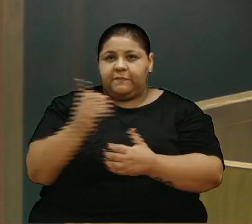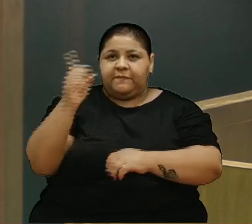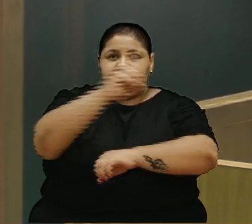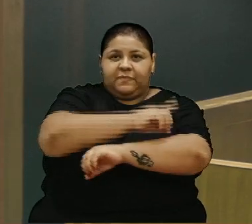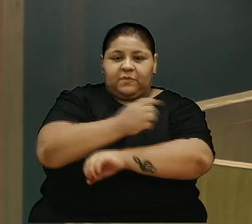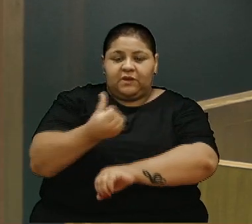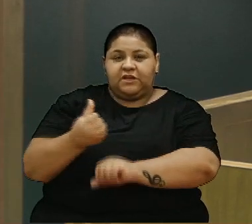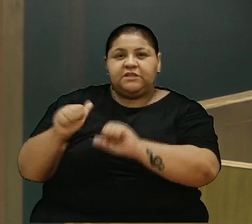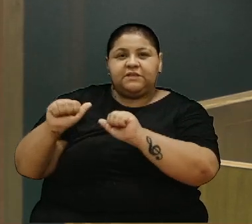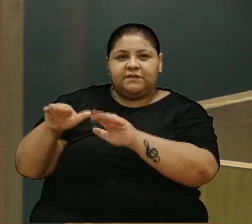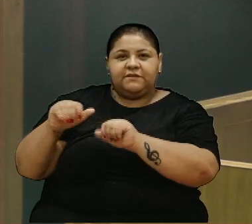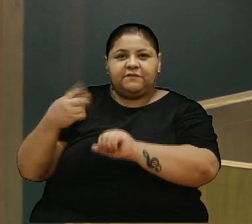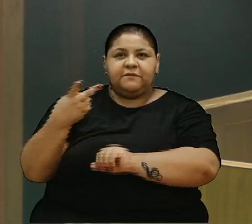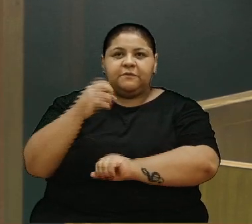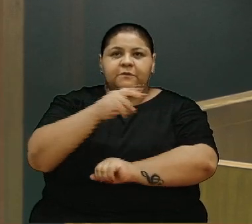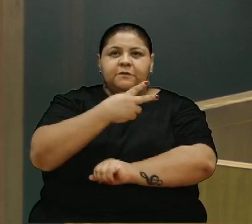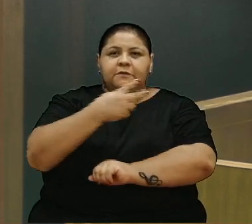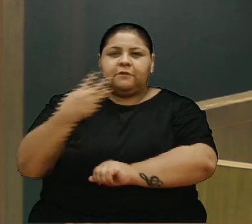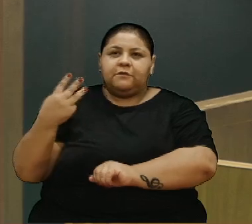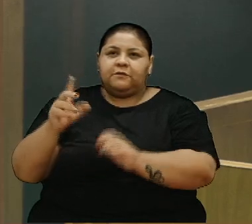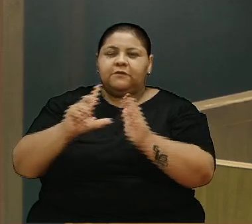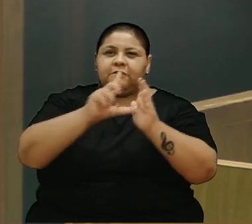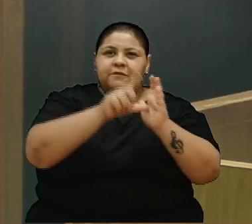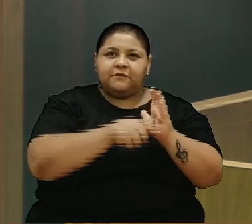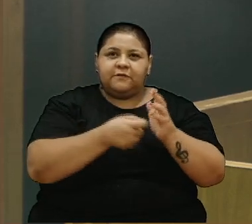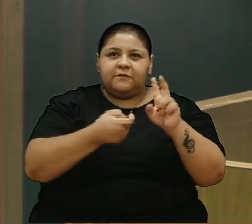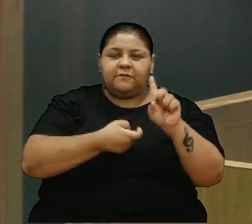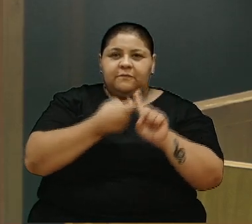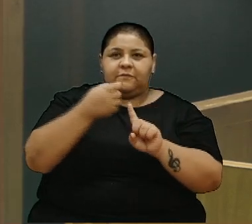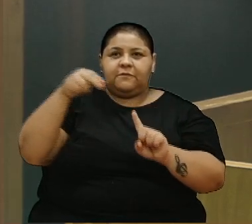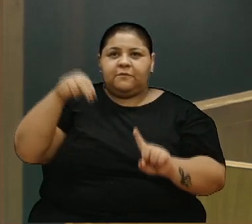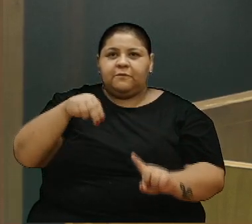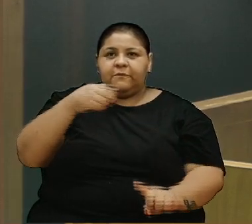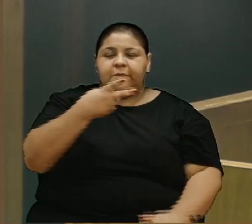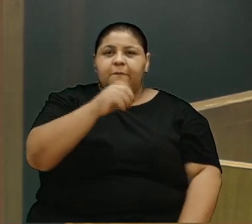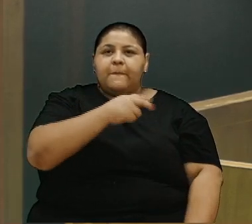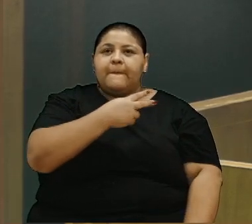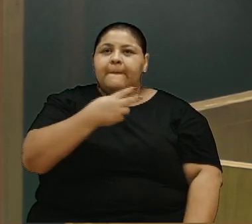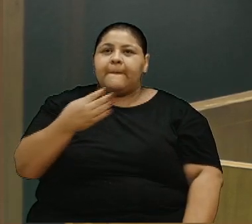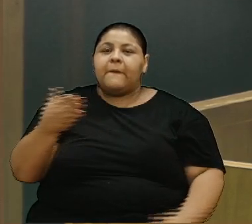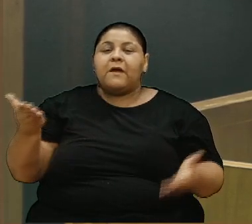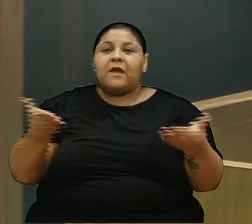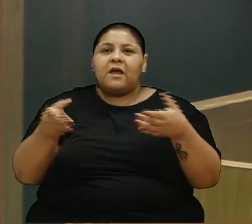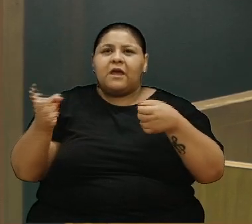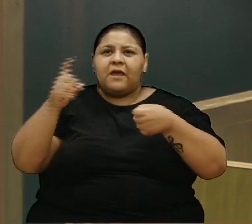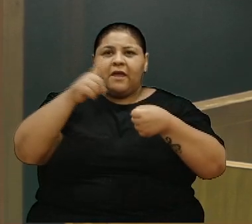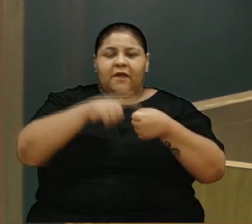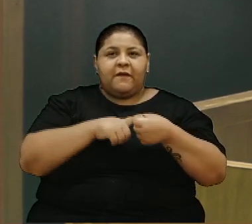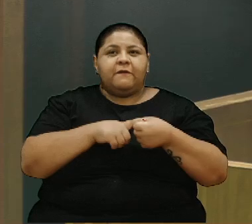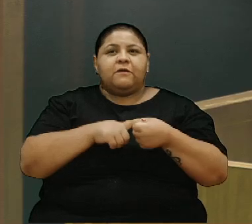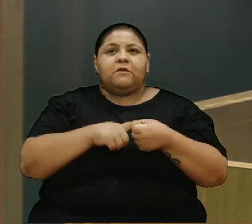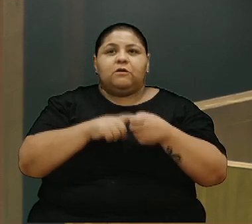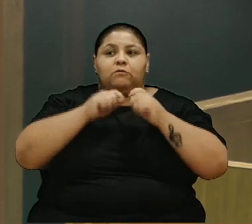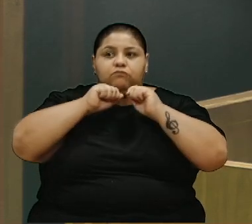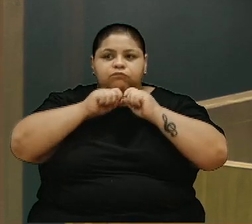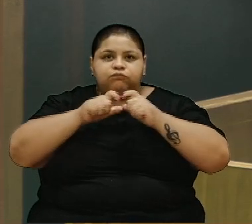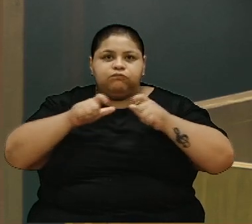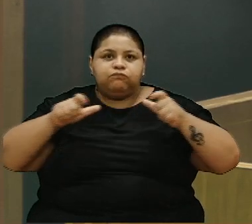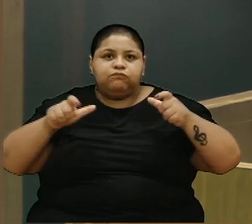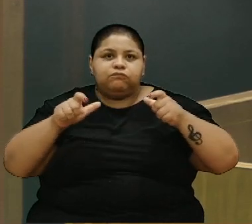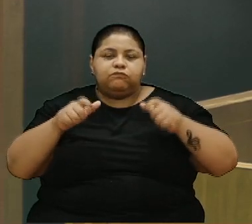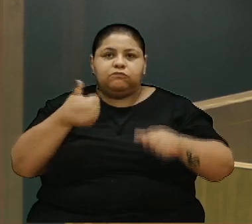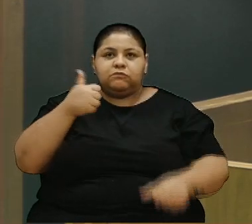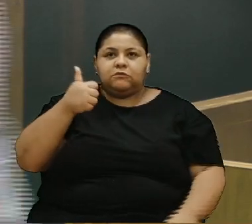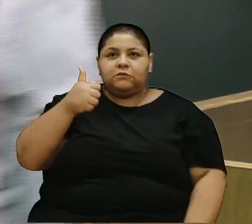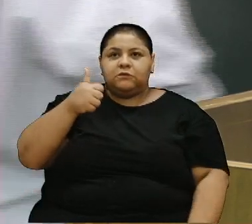de setembro de 2023, depois no mês de novembro de 2023 e agora voltou em grandes proporções no dia 1º de